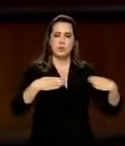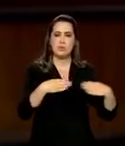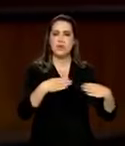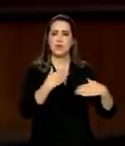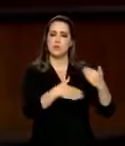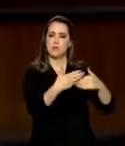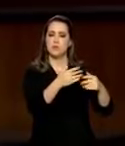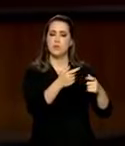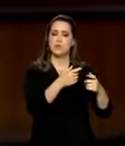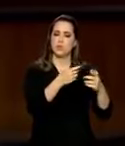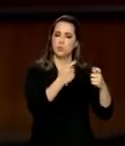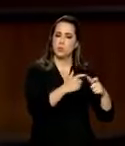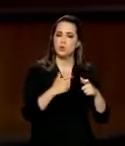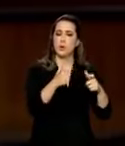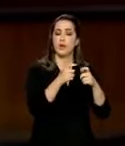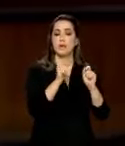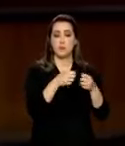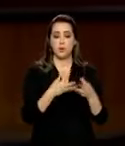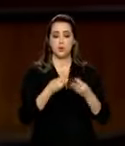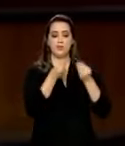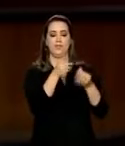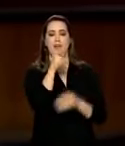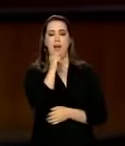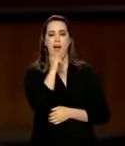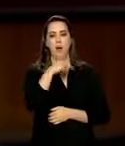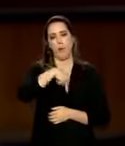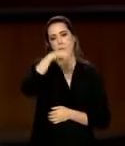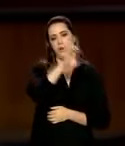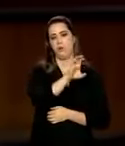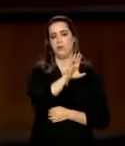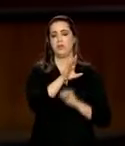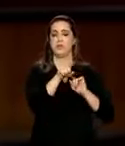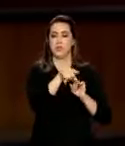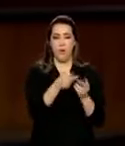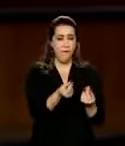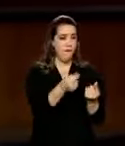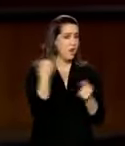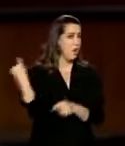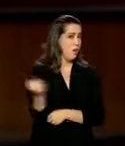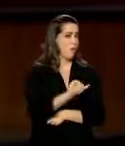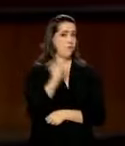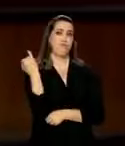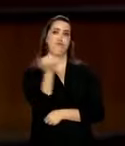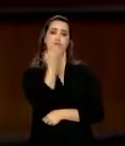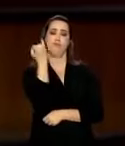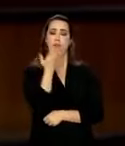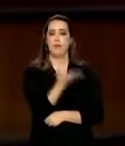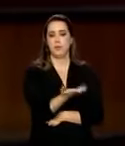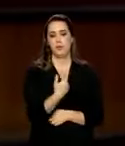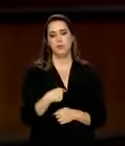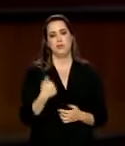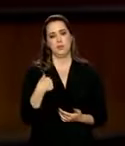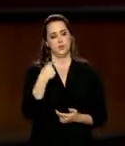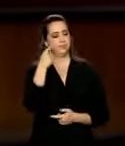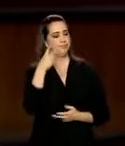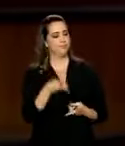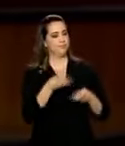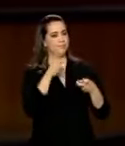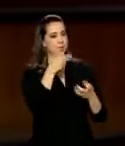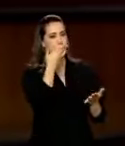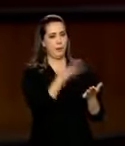de água para o Nordeste. Então, é uma cifra enorme, que, no meu entender, está sendo desperdiçada,